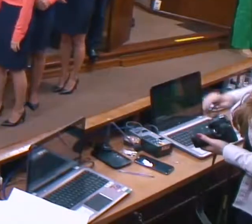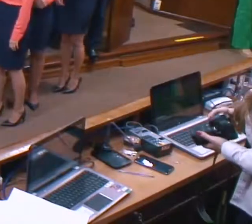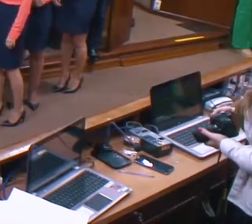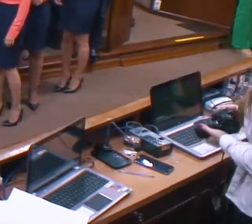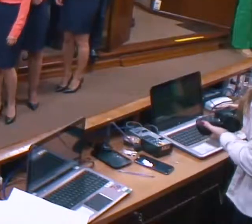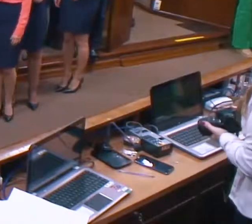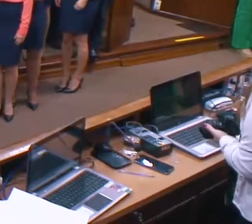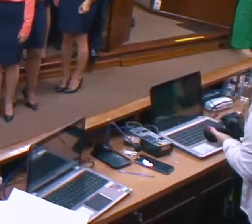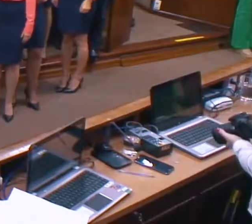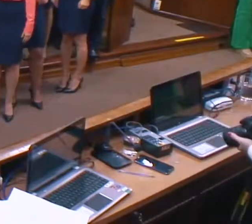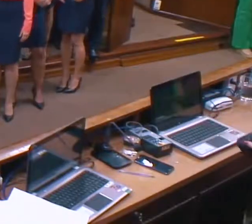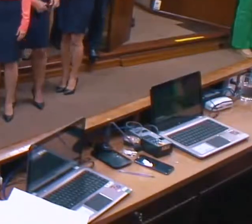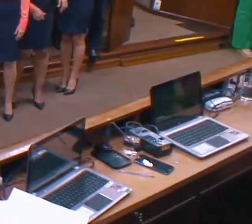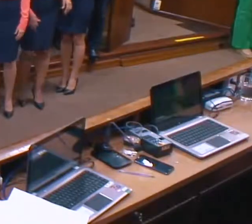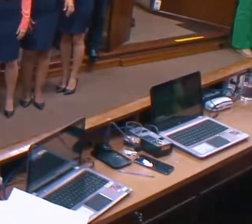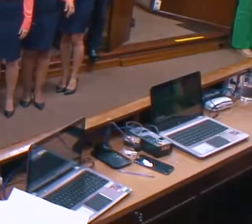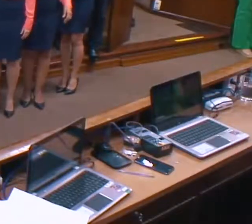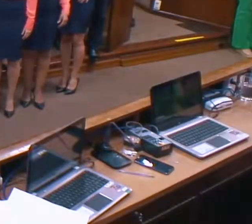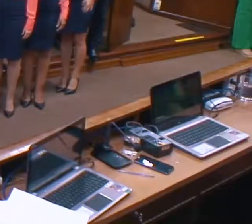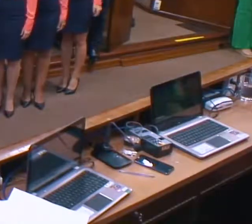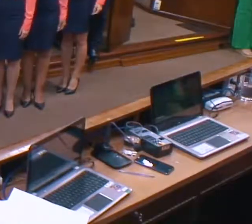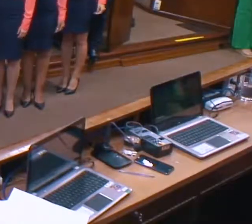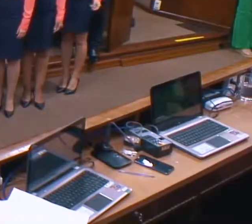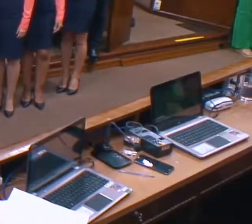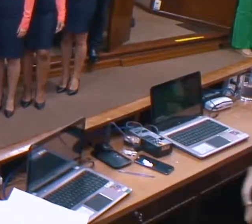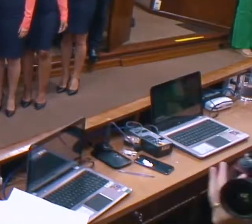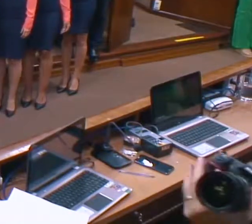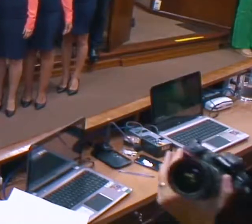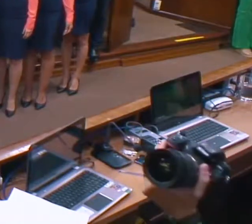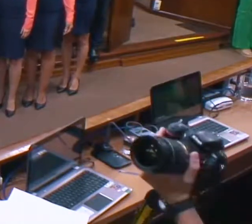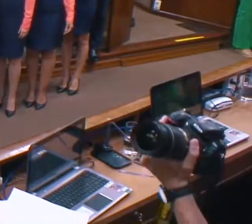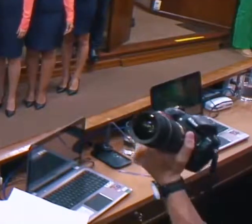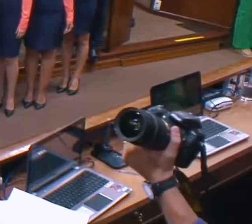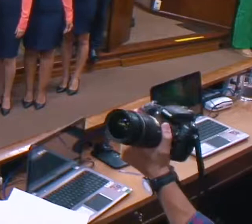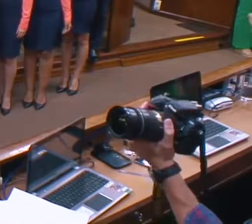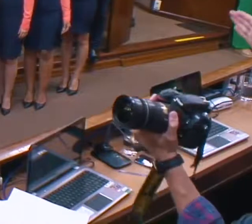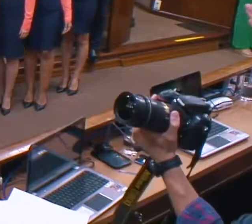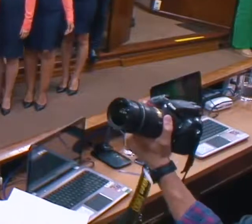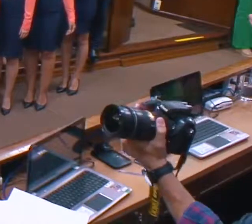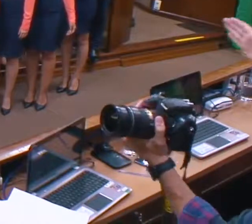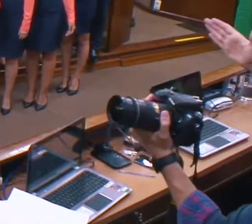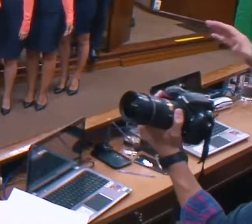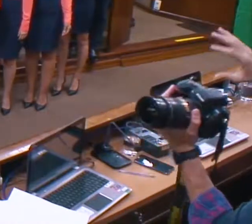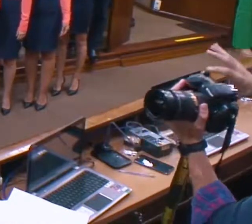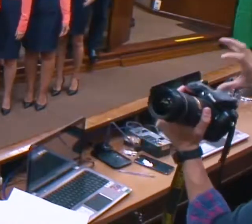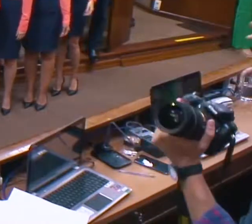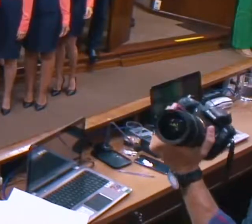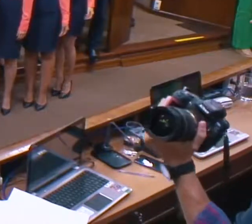Thank you.